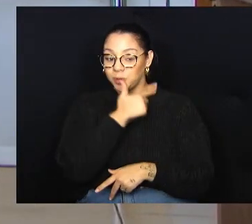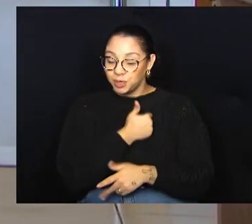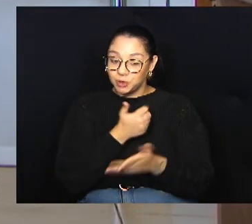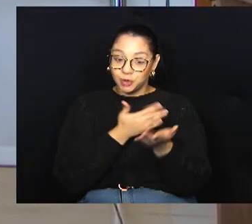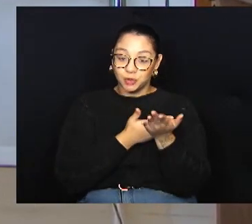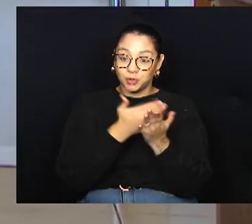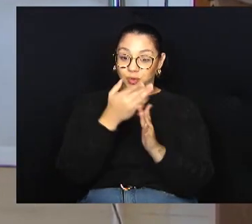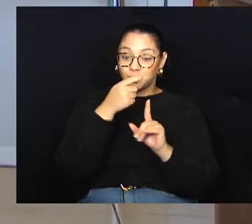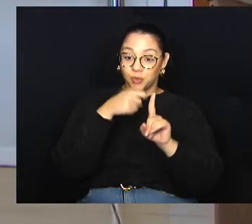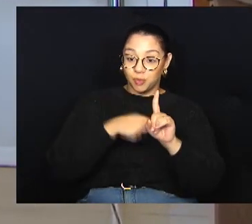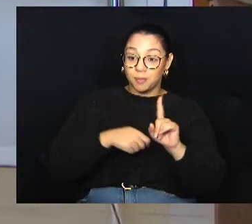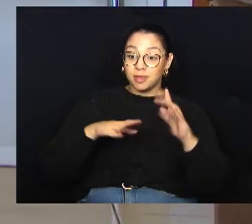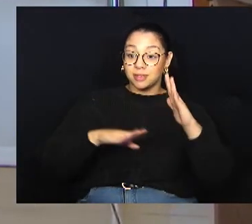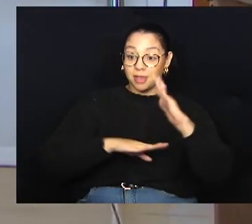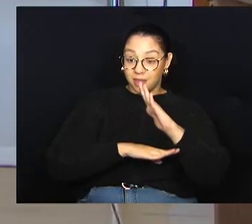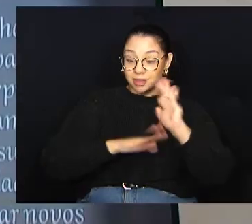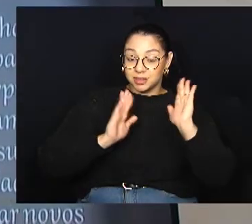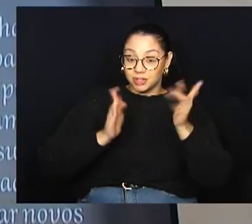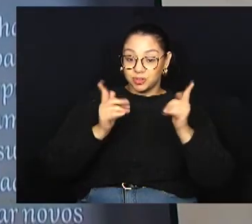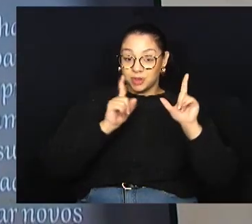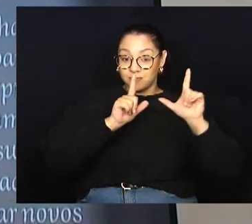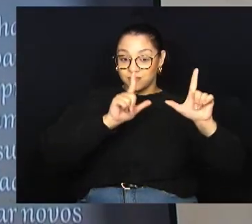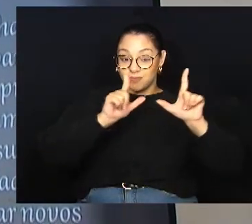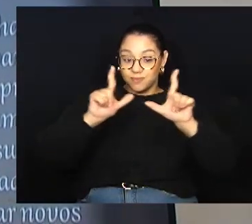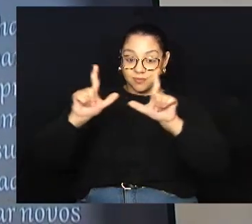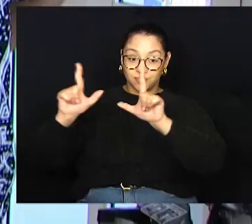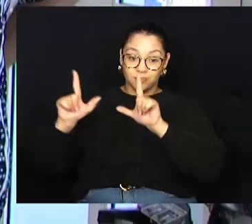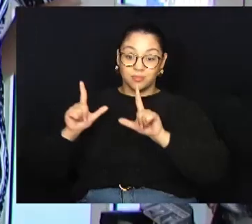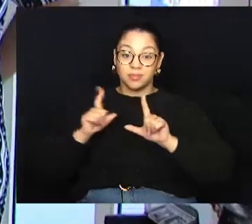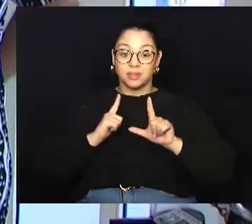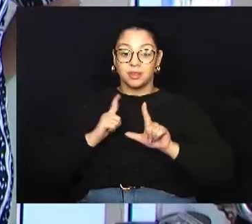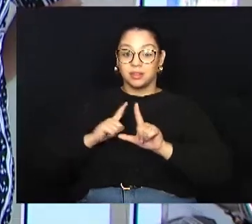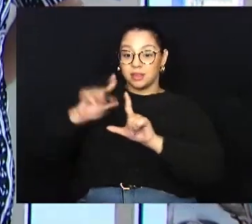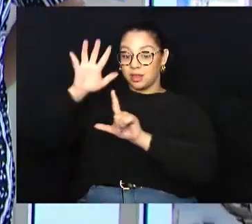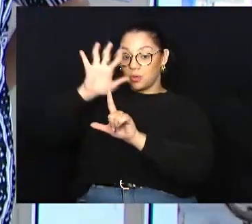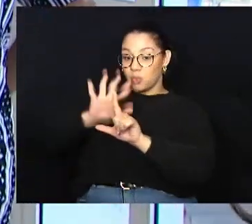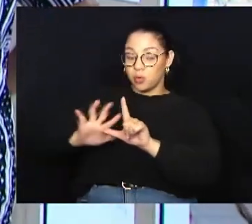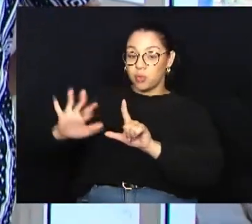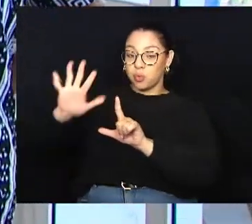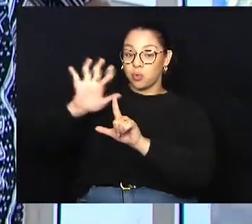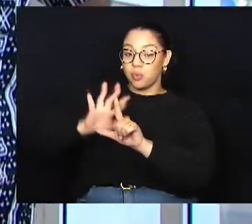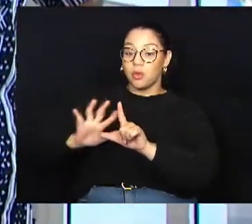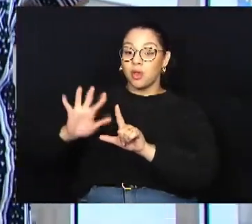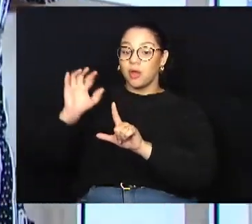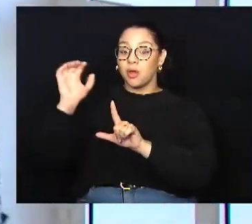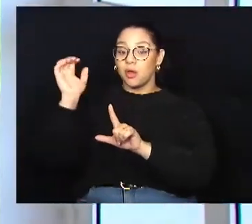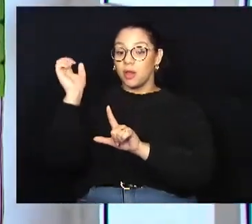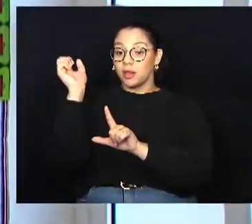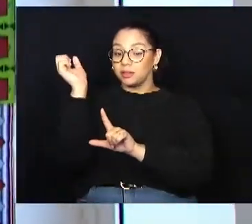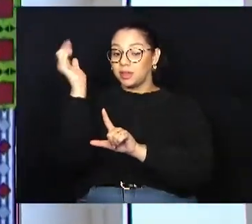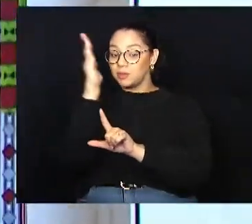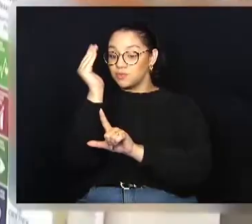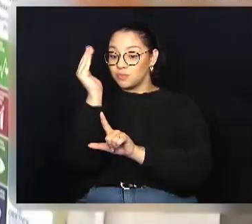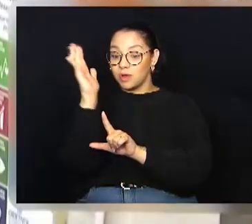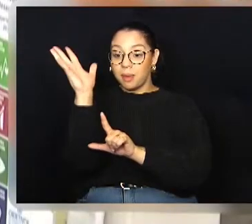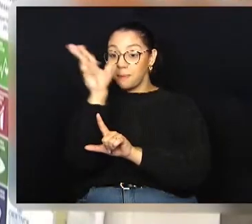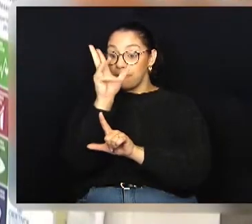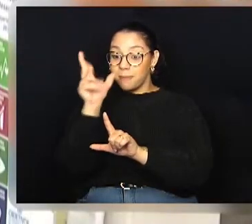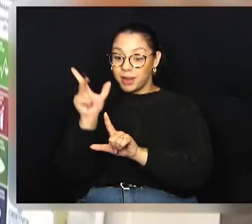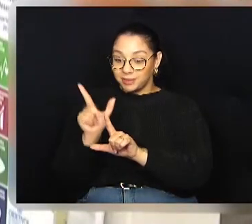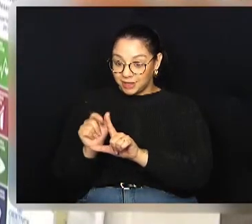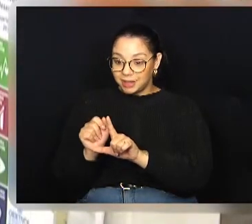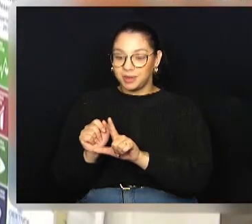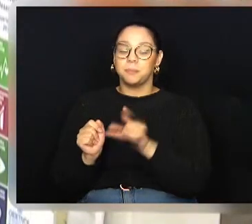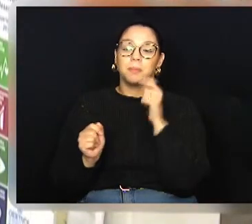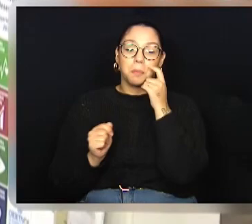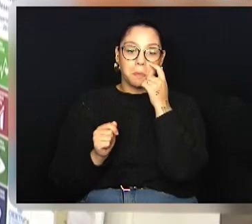a casa já está expondo no hall de entrada um totem e uma grande bandeira artesanal retratando o continente africano. No dia 9